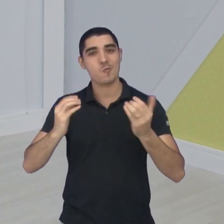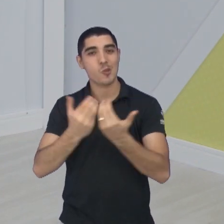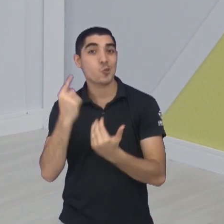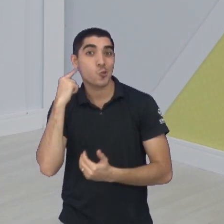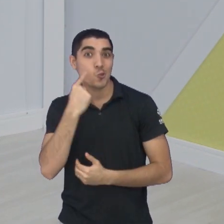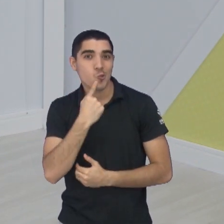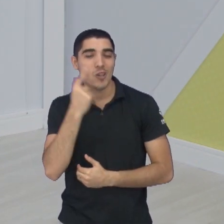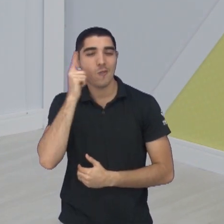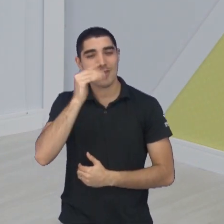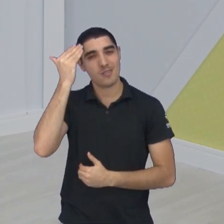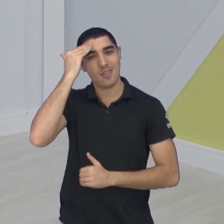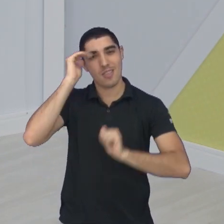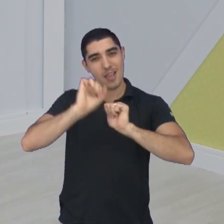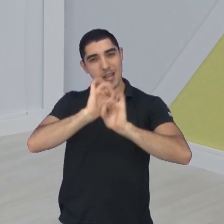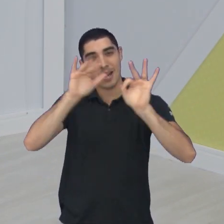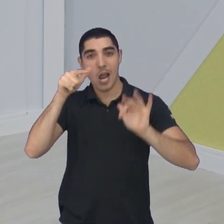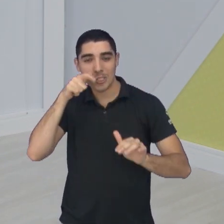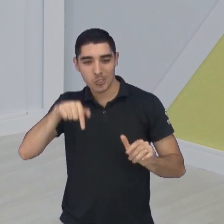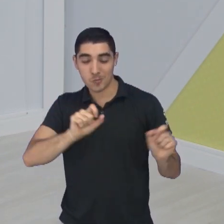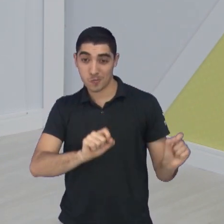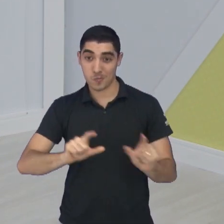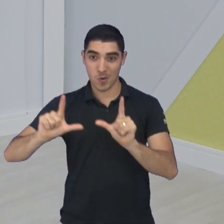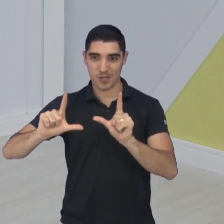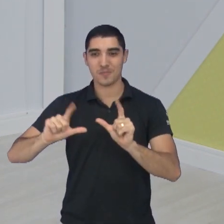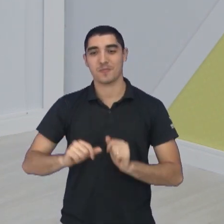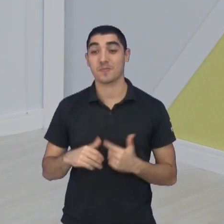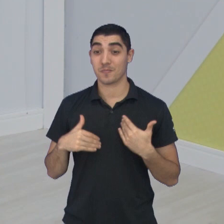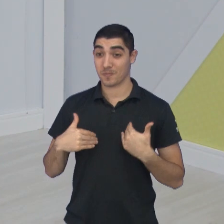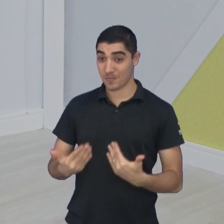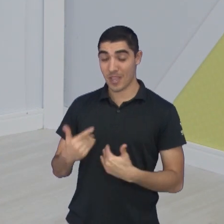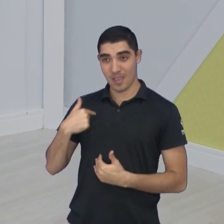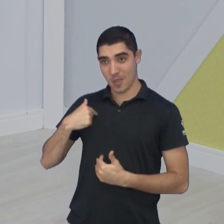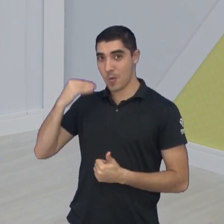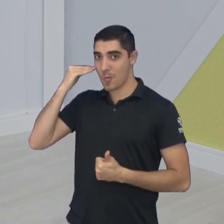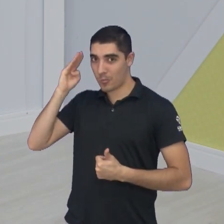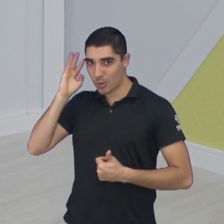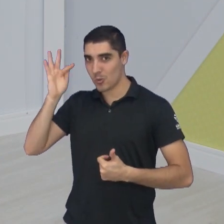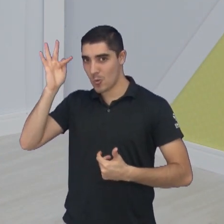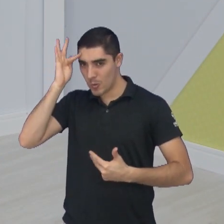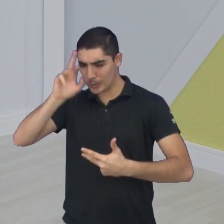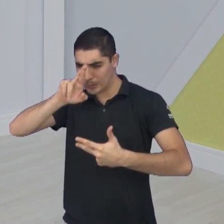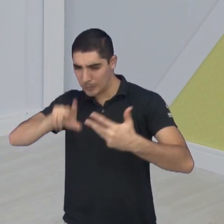comunidade surda que acompanha o nosso Hora. Eu, Brunão, Luizão e grande equipe, a gente volta